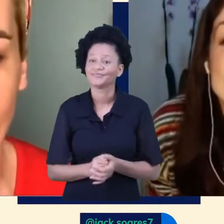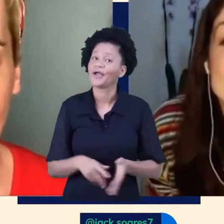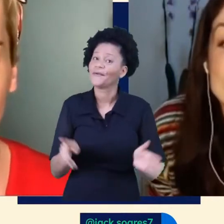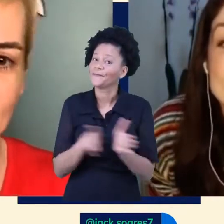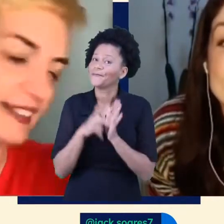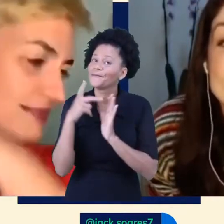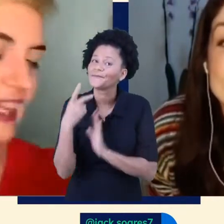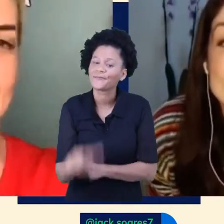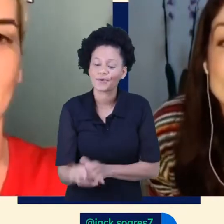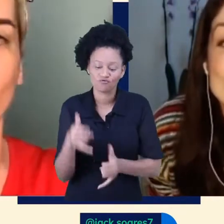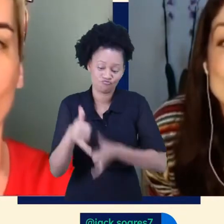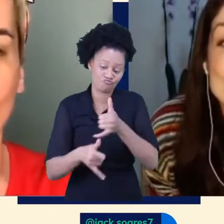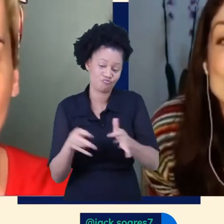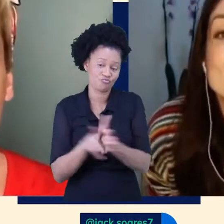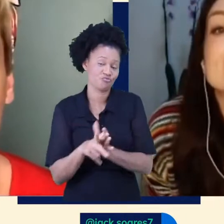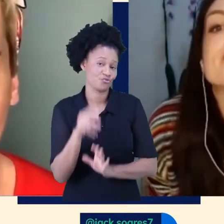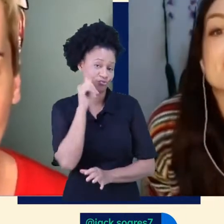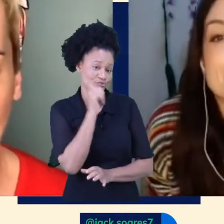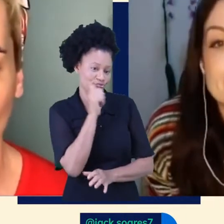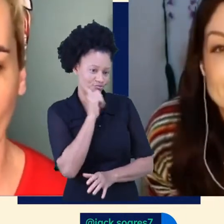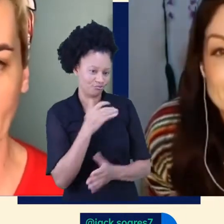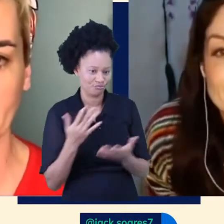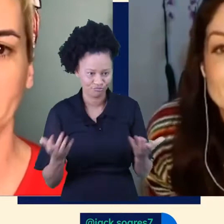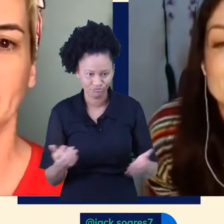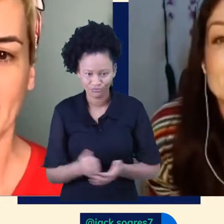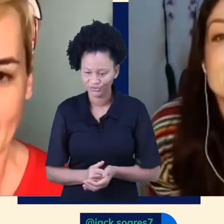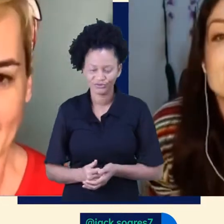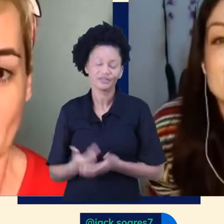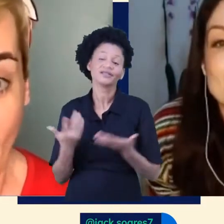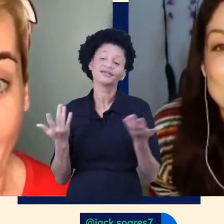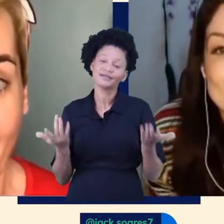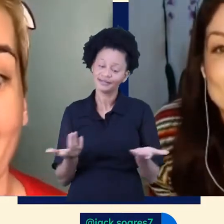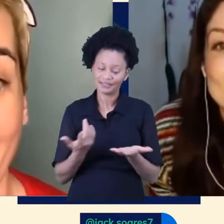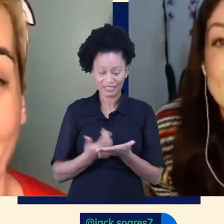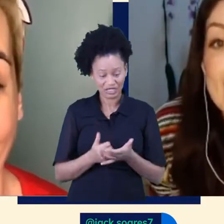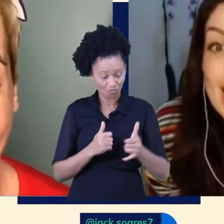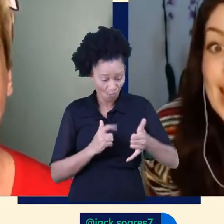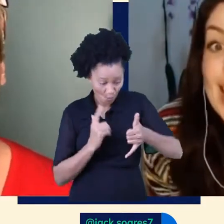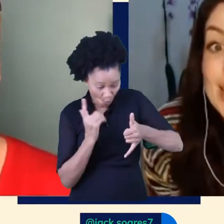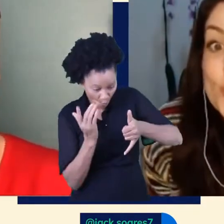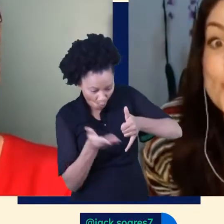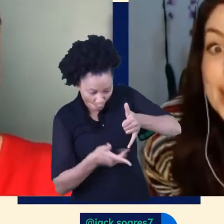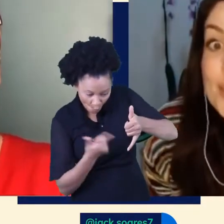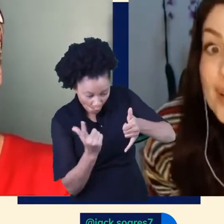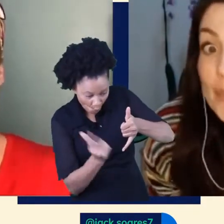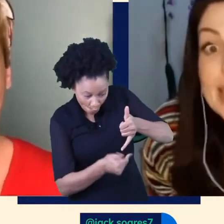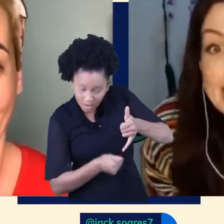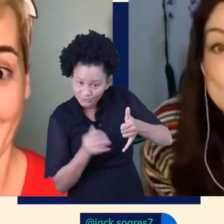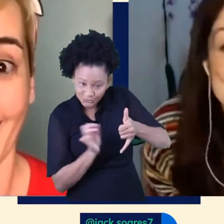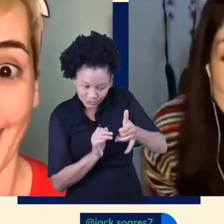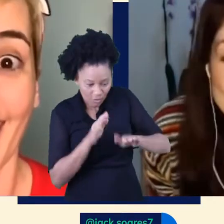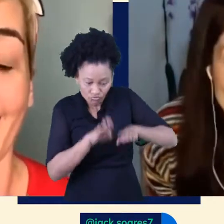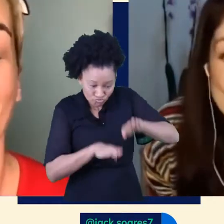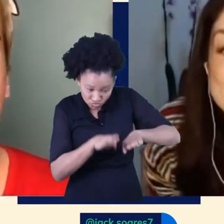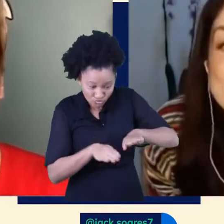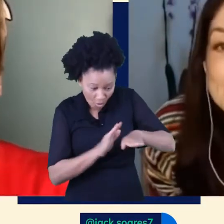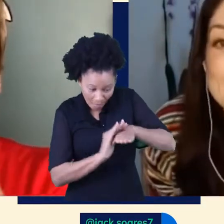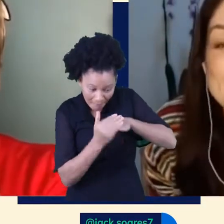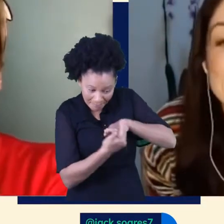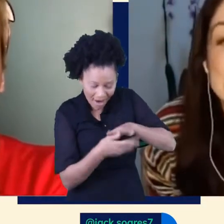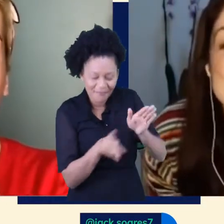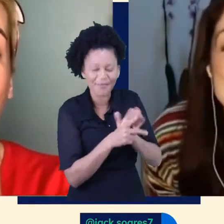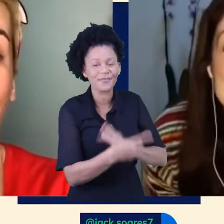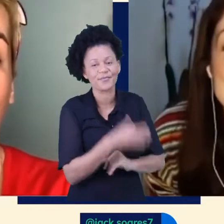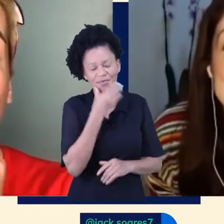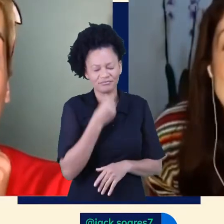de mulher e sem salto é para homem. Não é? É isso mesmo, mas é isso mesmo, o teu pensamento tá